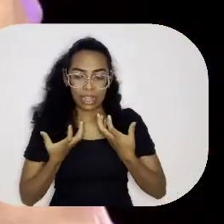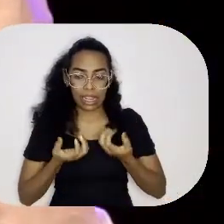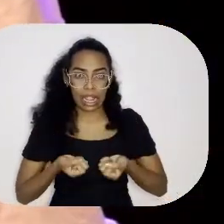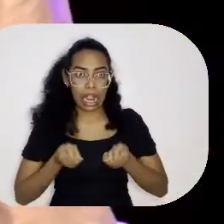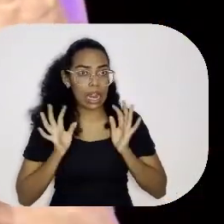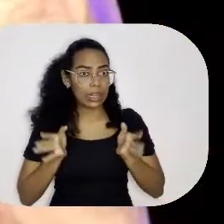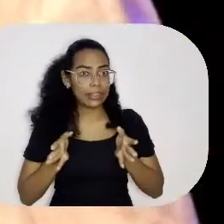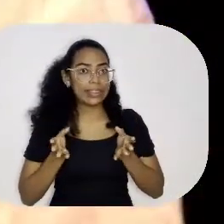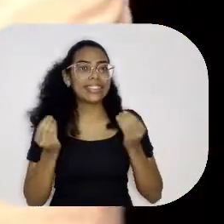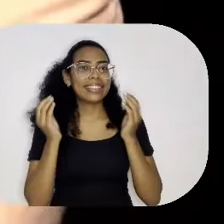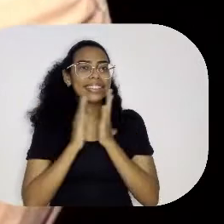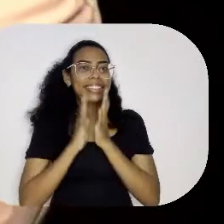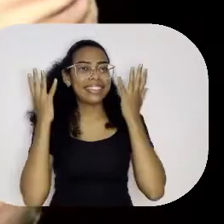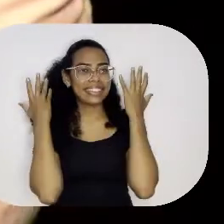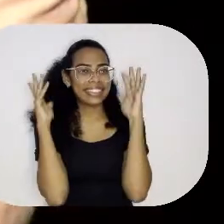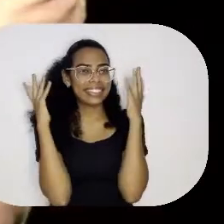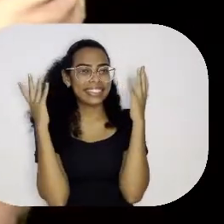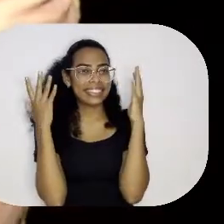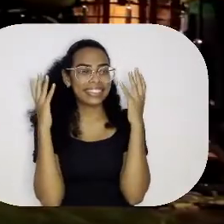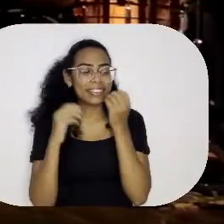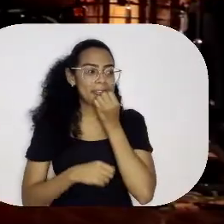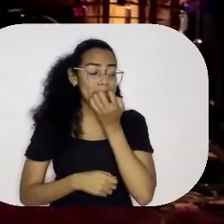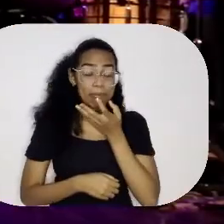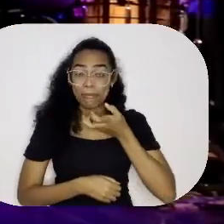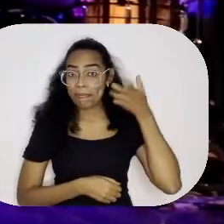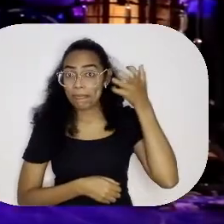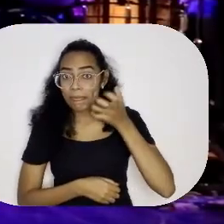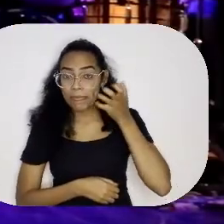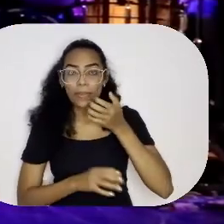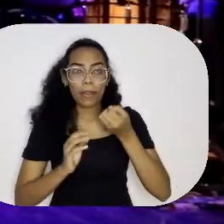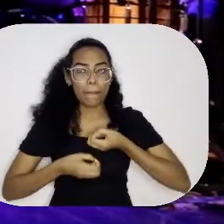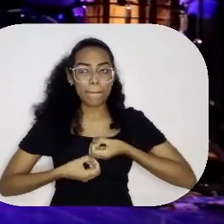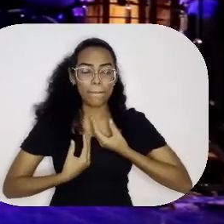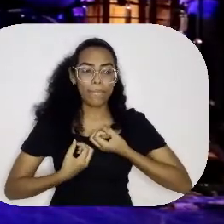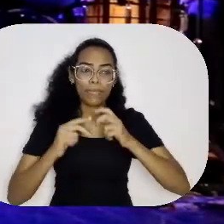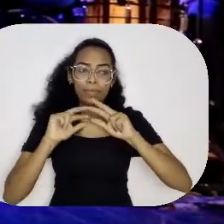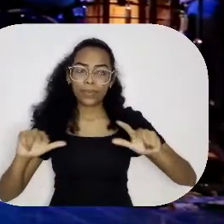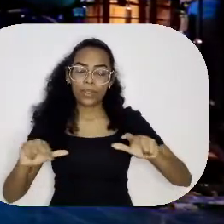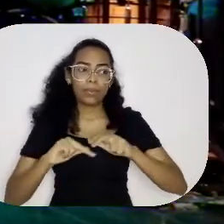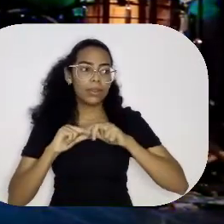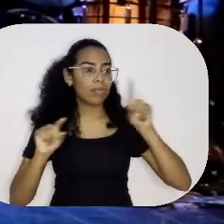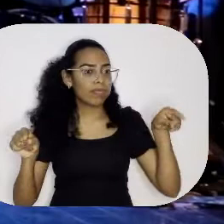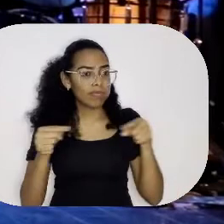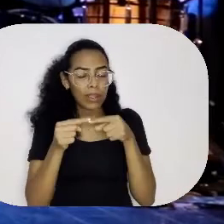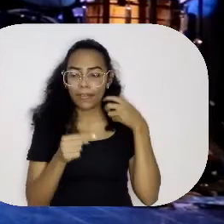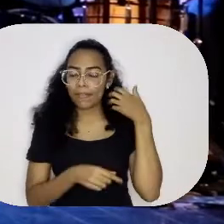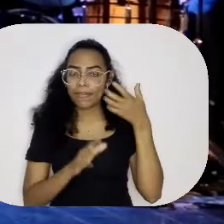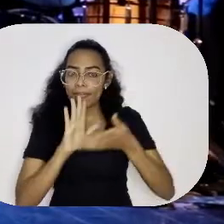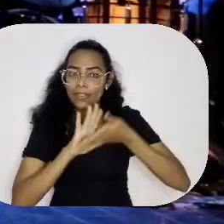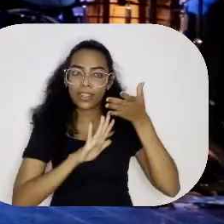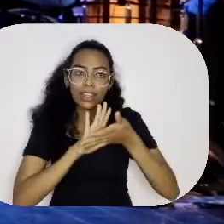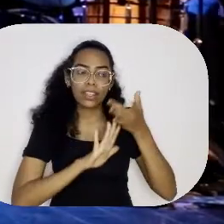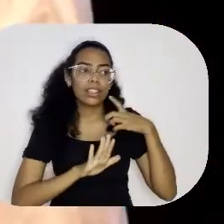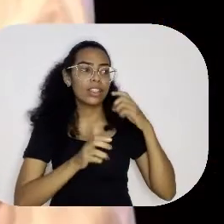viu? Palmas para esse grande, grande artista, grande músico, compositor, regente, maestro. Essas viagens que ele faz.